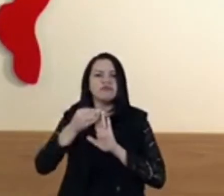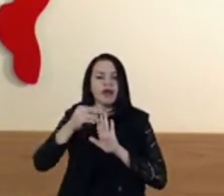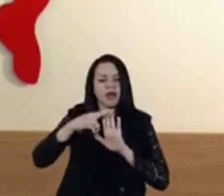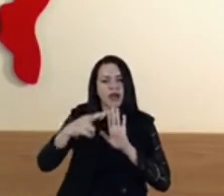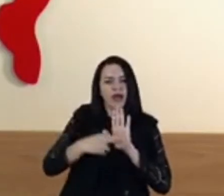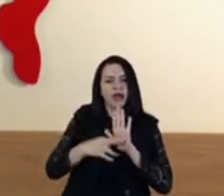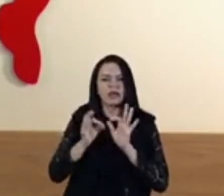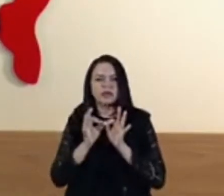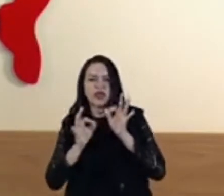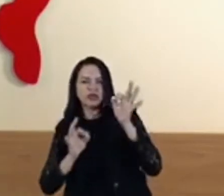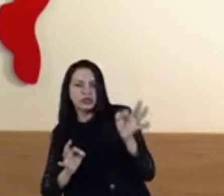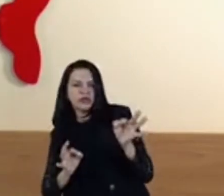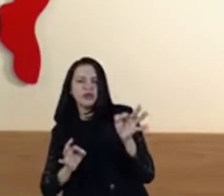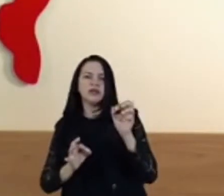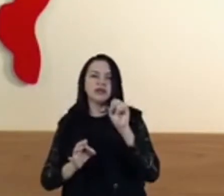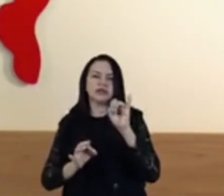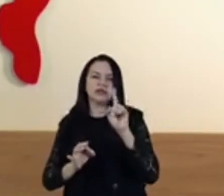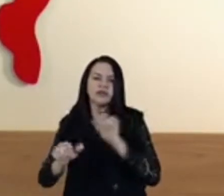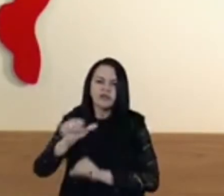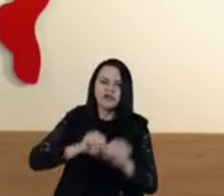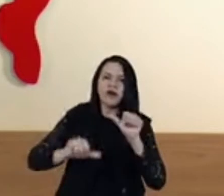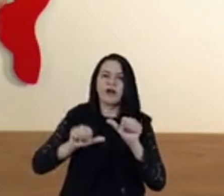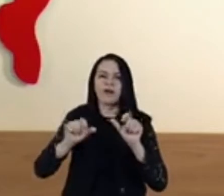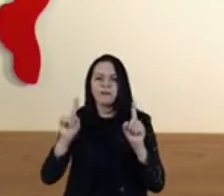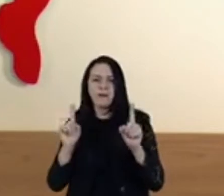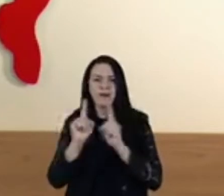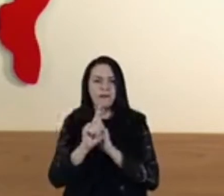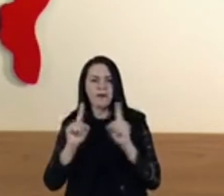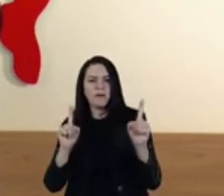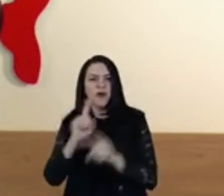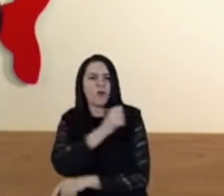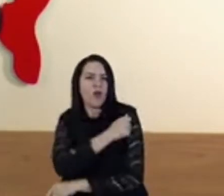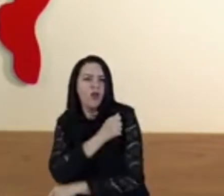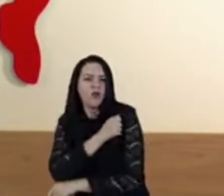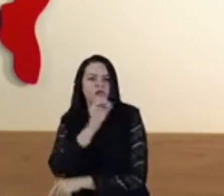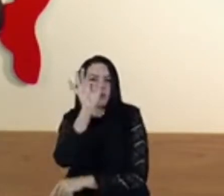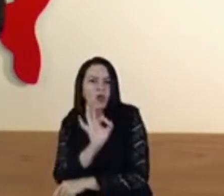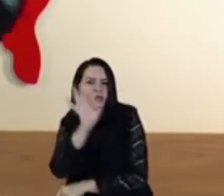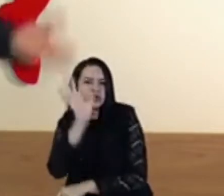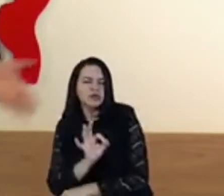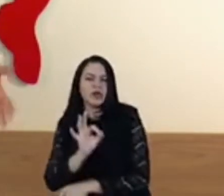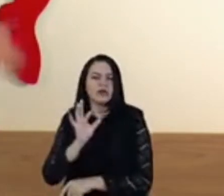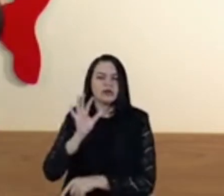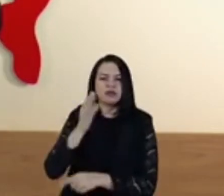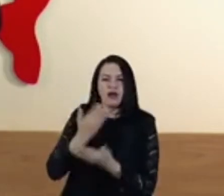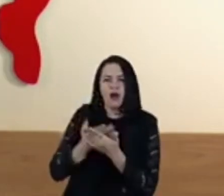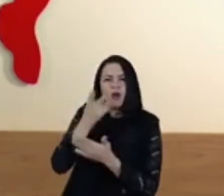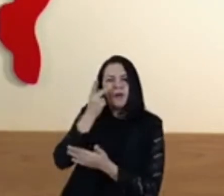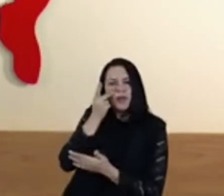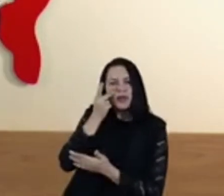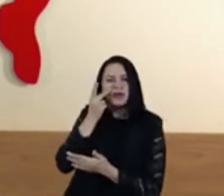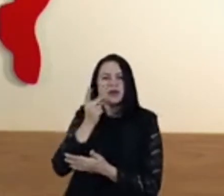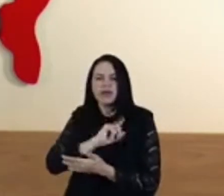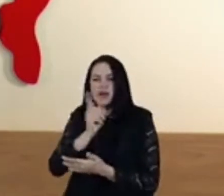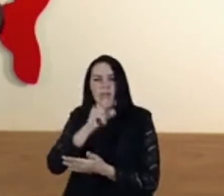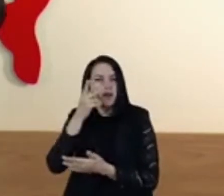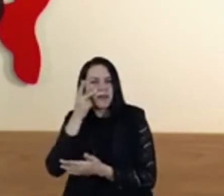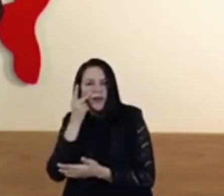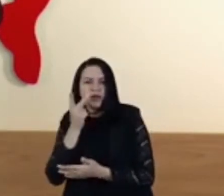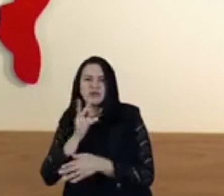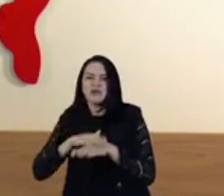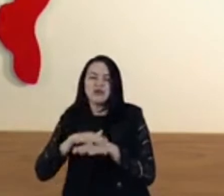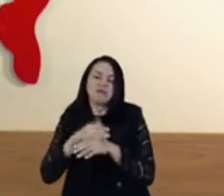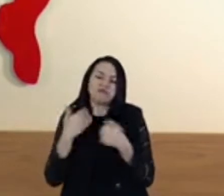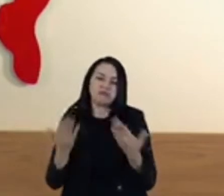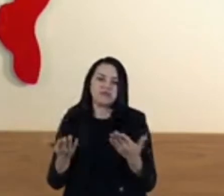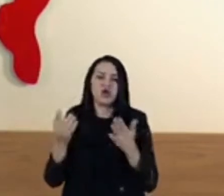Na área da educação, o retorno das aulas presenciais em escolas e faculdades também serão no mês de agosto. Tudo